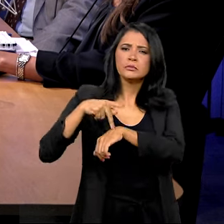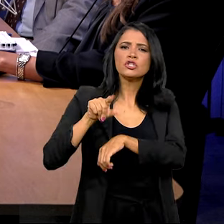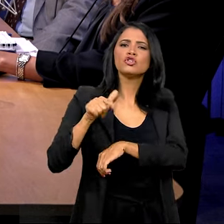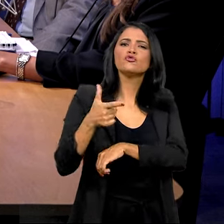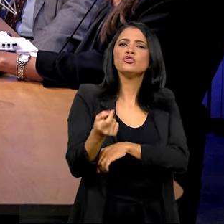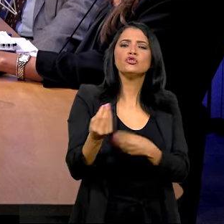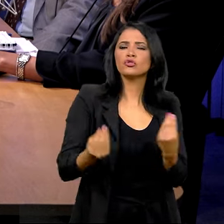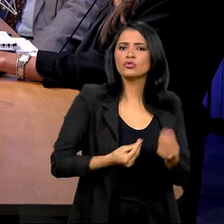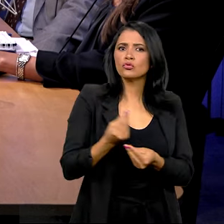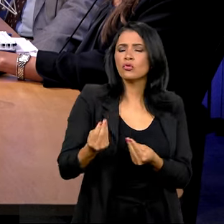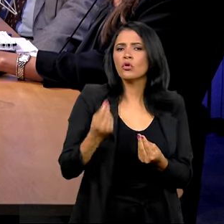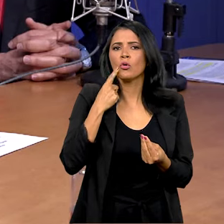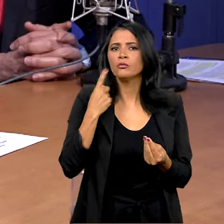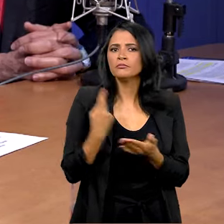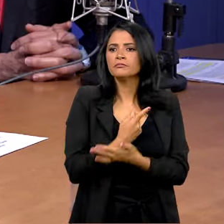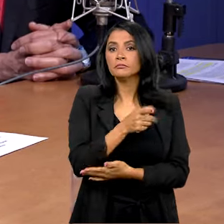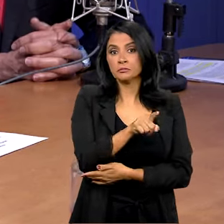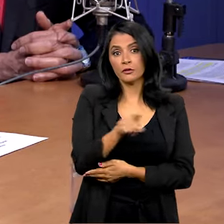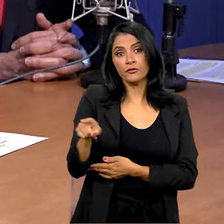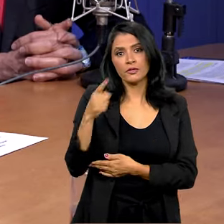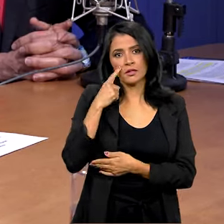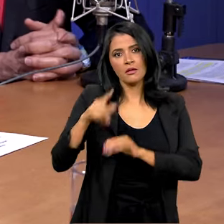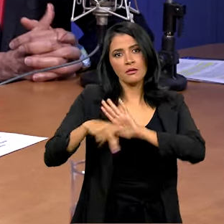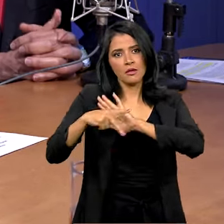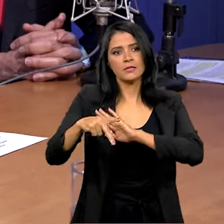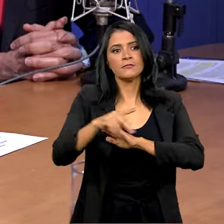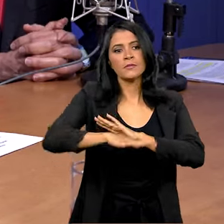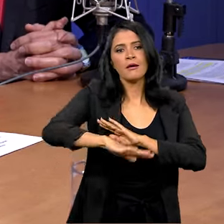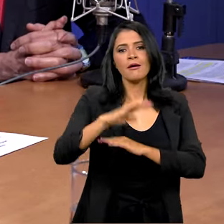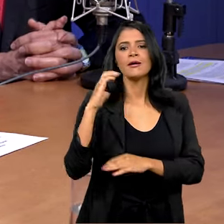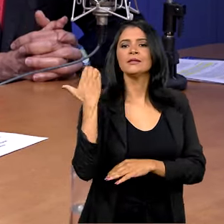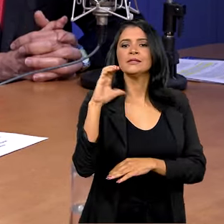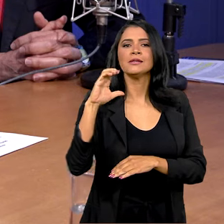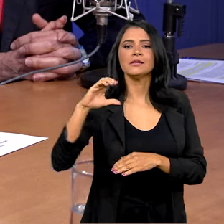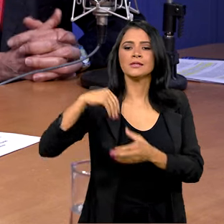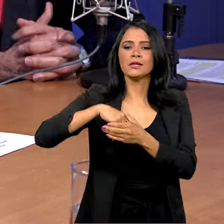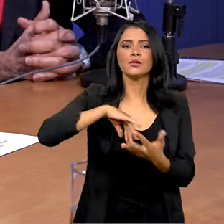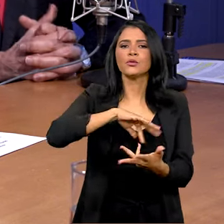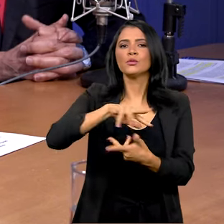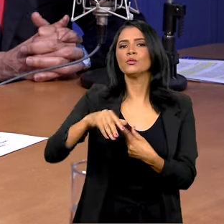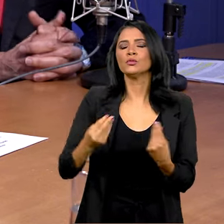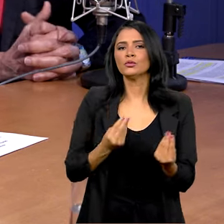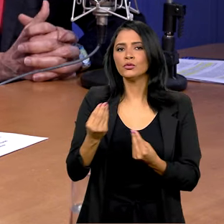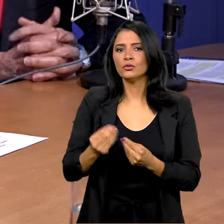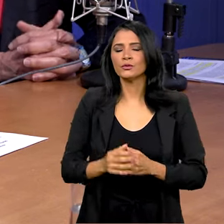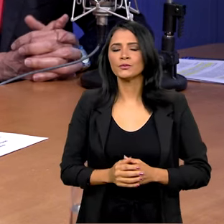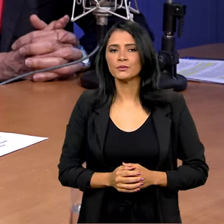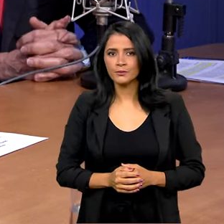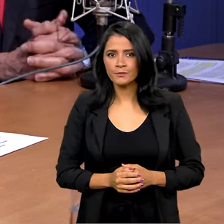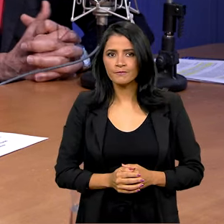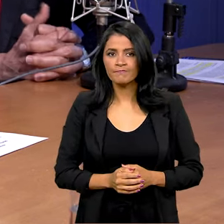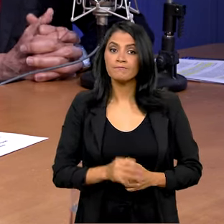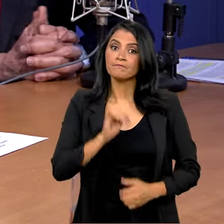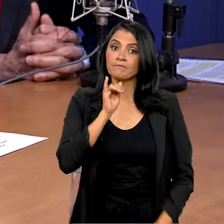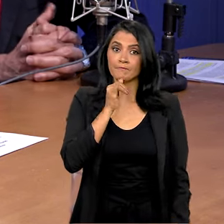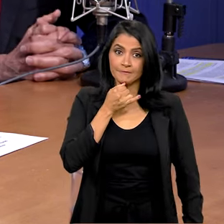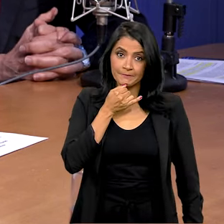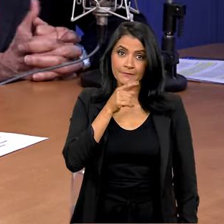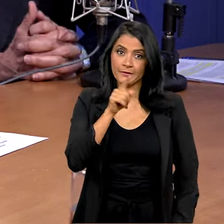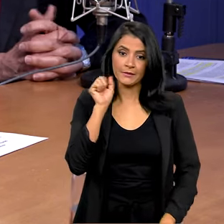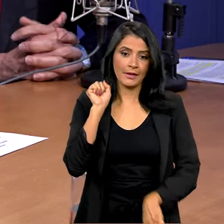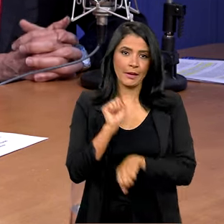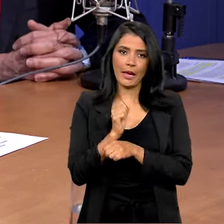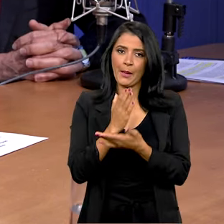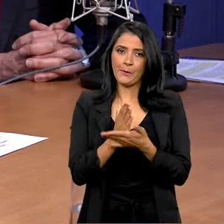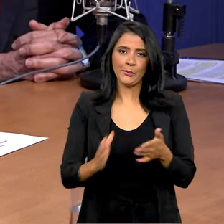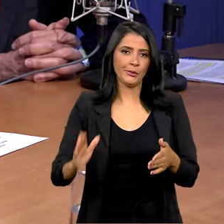que foi esse enfrentamento para vocês que fazem a ciência no mundo eh infelizmente esse fantasma